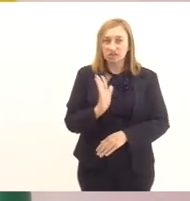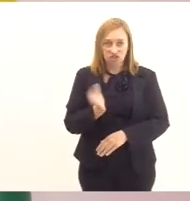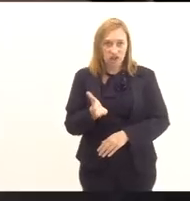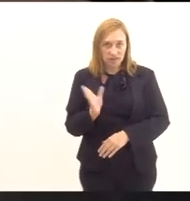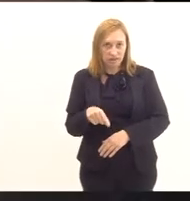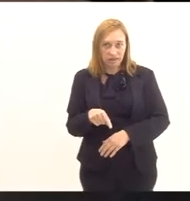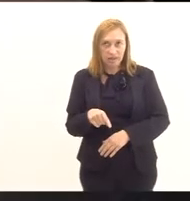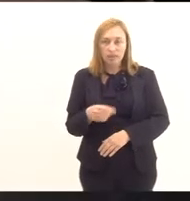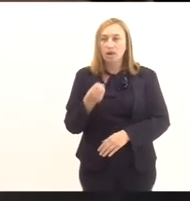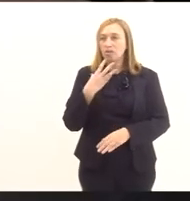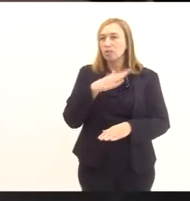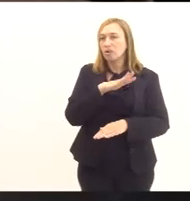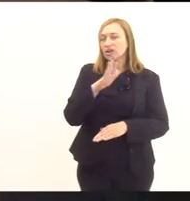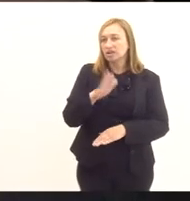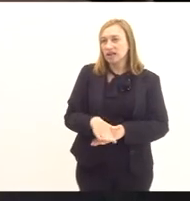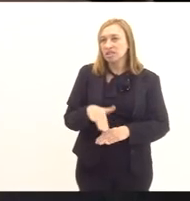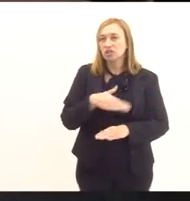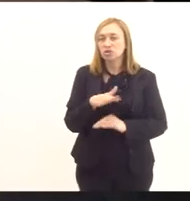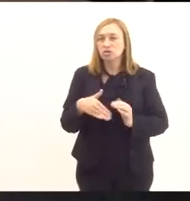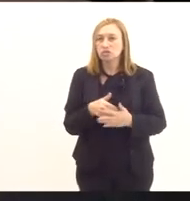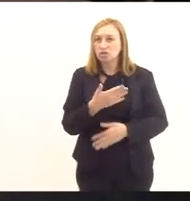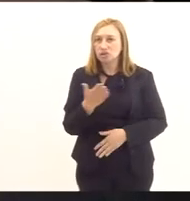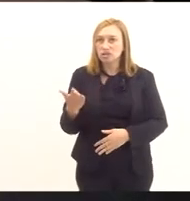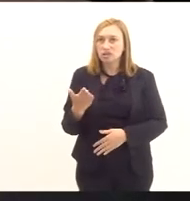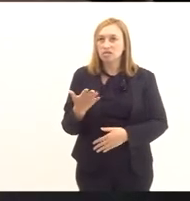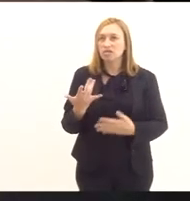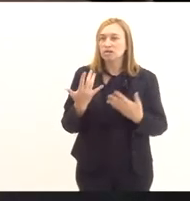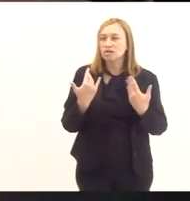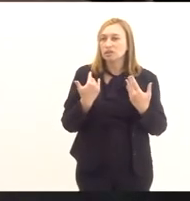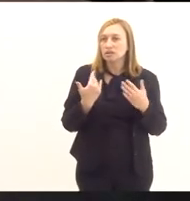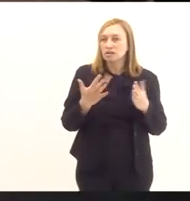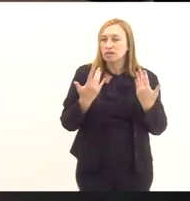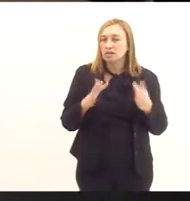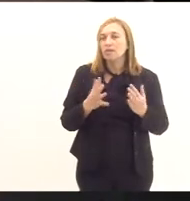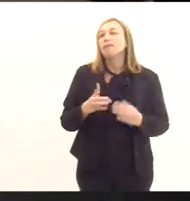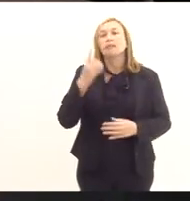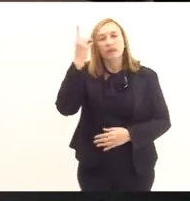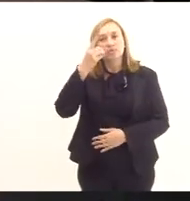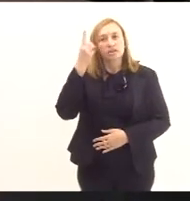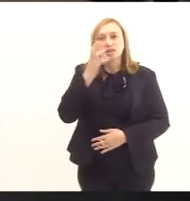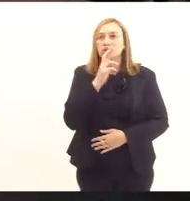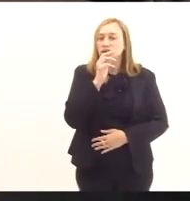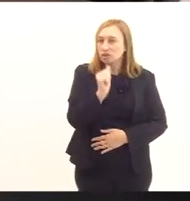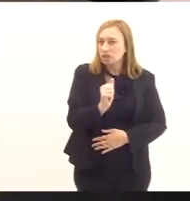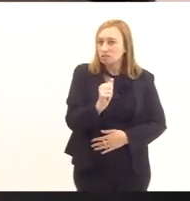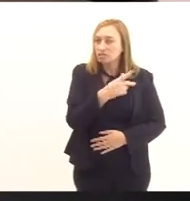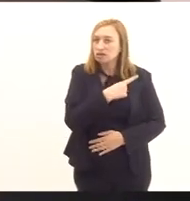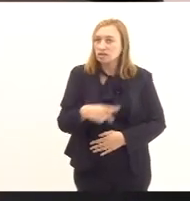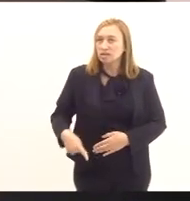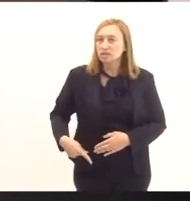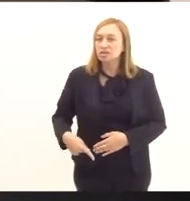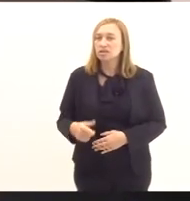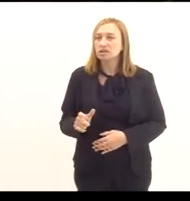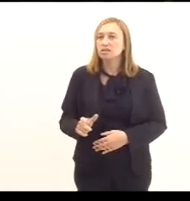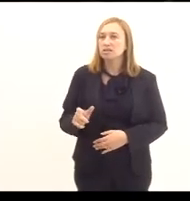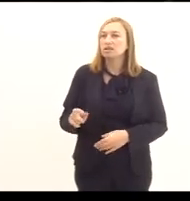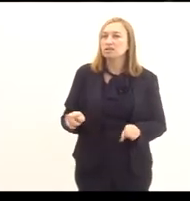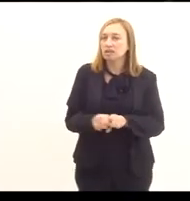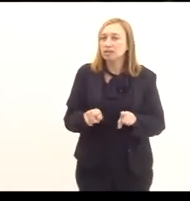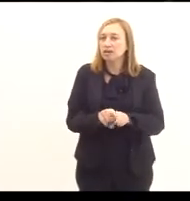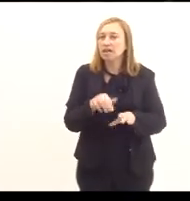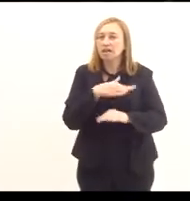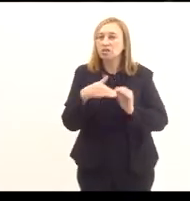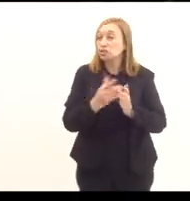a todos e todas eh vou cumprimentar o deputado Rodrigo Marinho Presidente e na pessoa dele eu